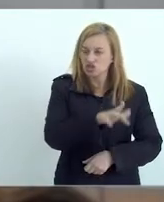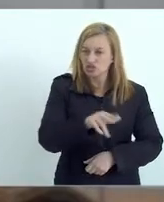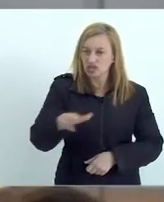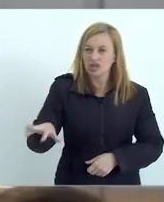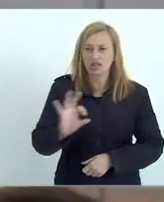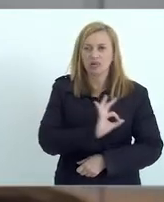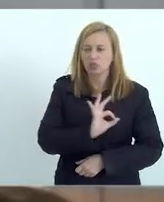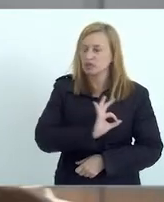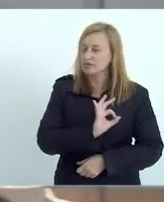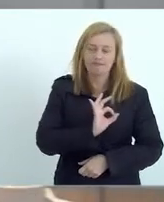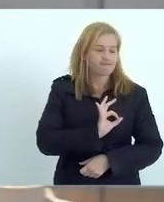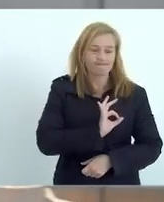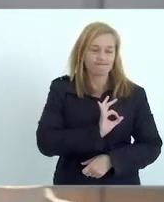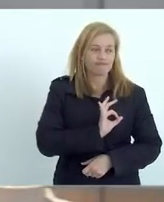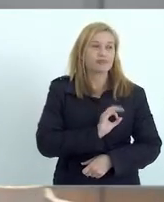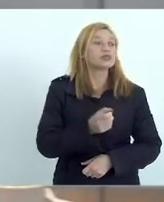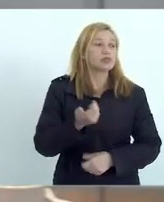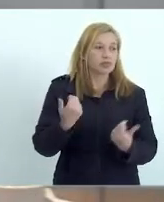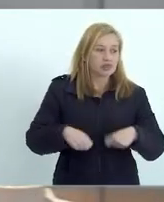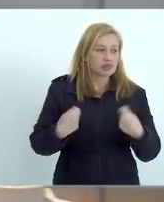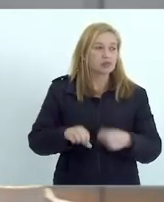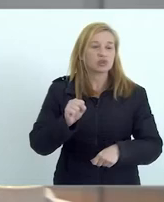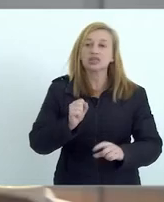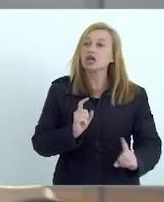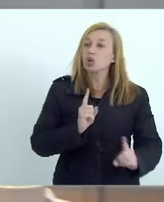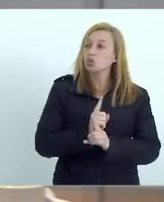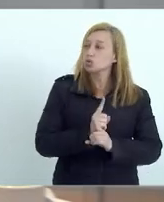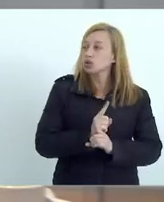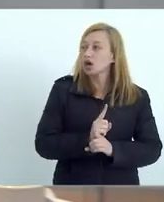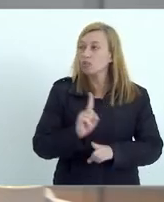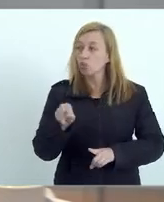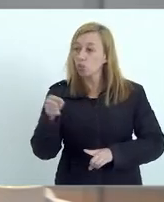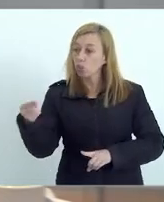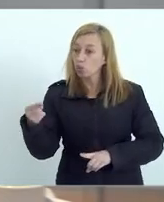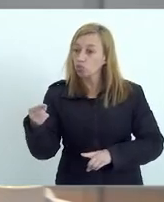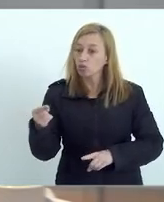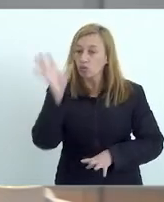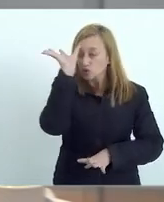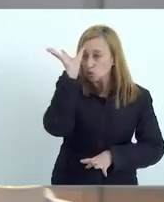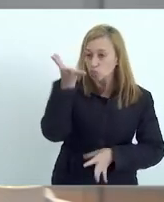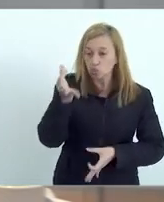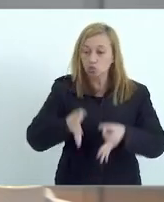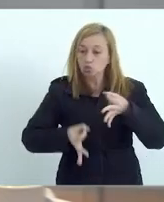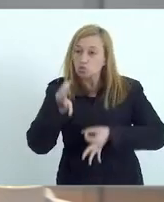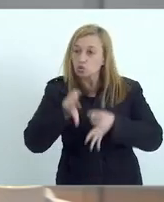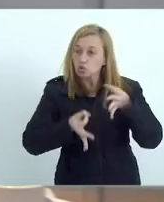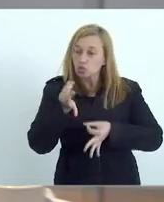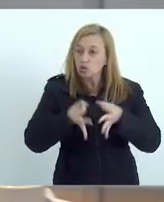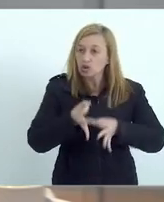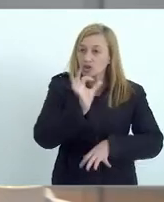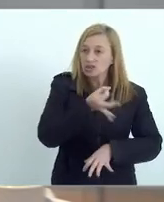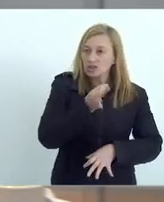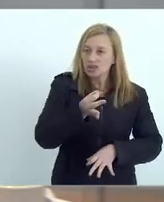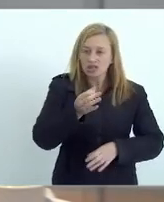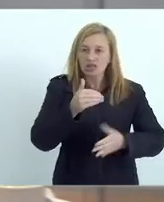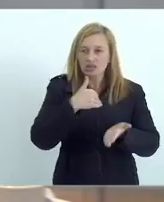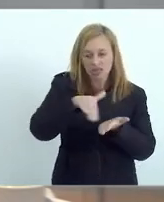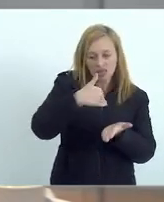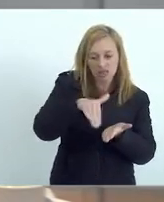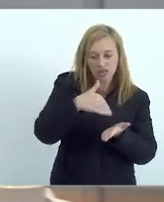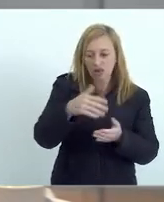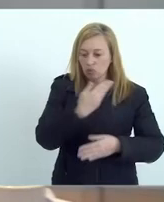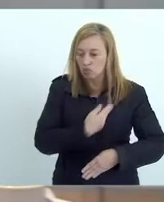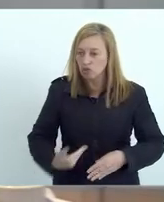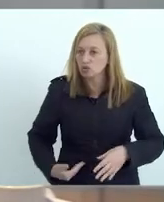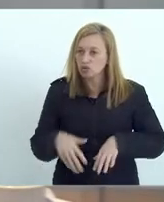diversidade da polícia de forma nenhuma o que a gente precisa encontrar por um caso e para o outro é uma solução jurídica para dar garantia não secretário o